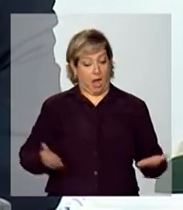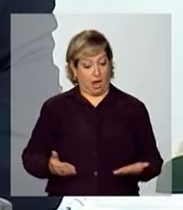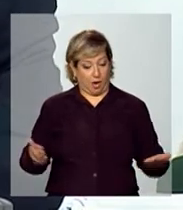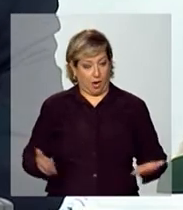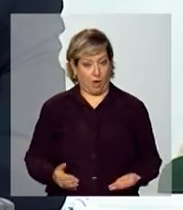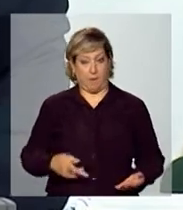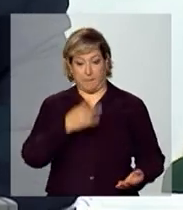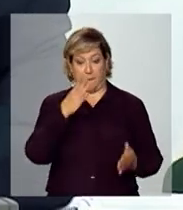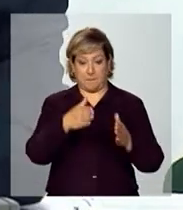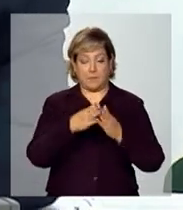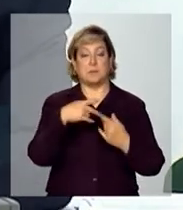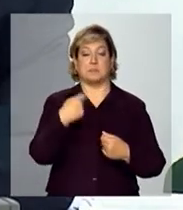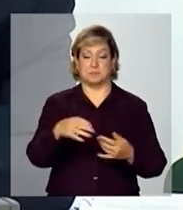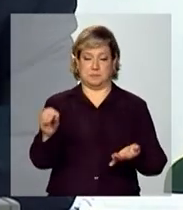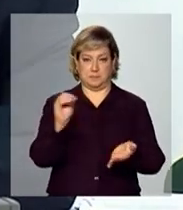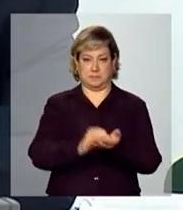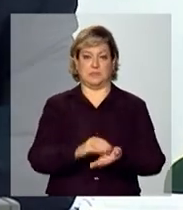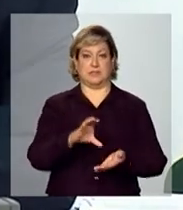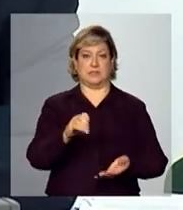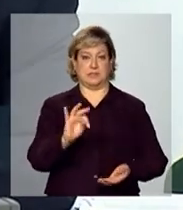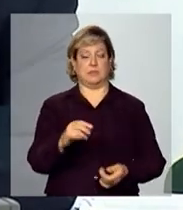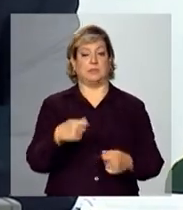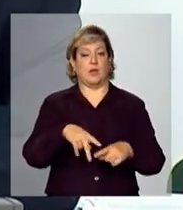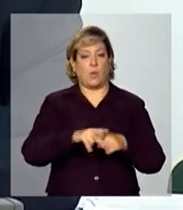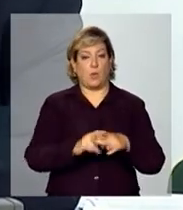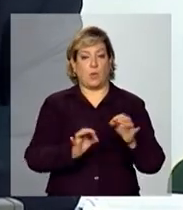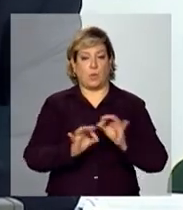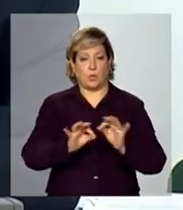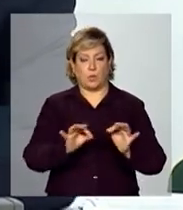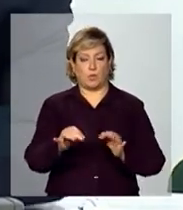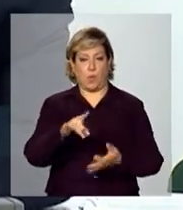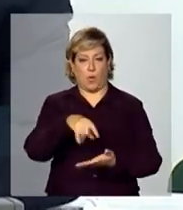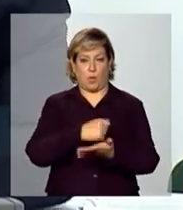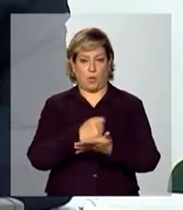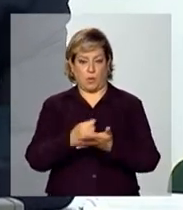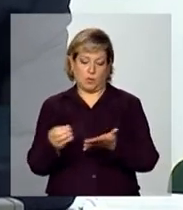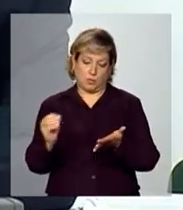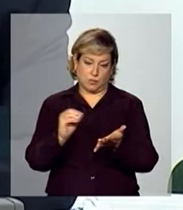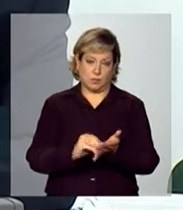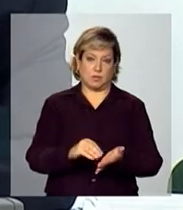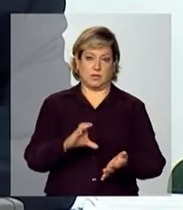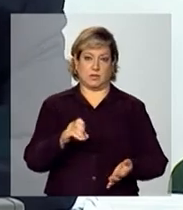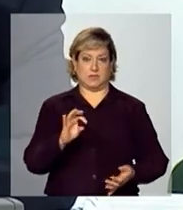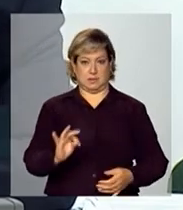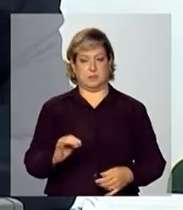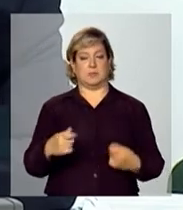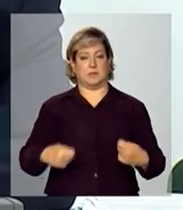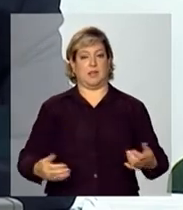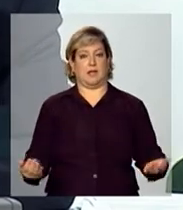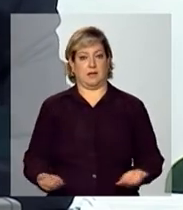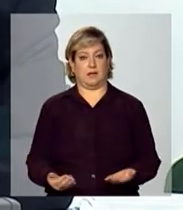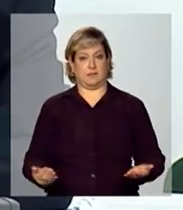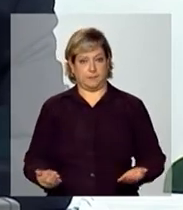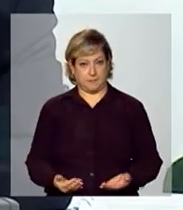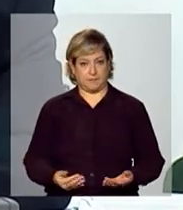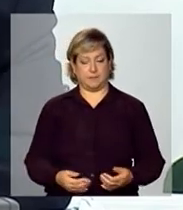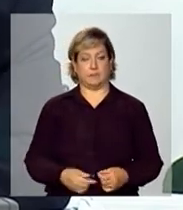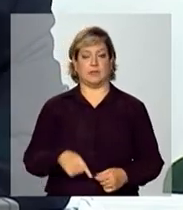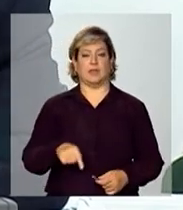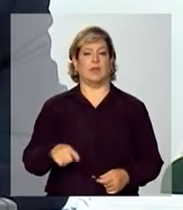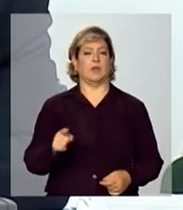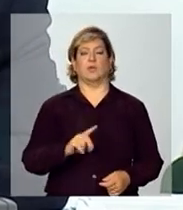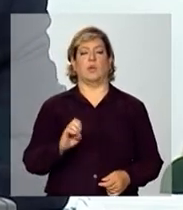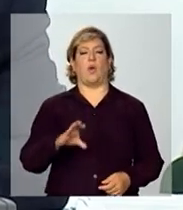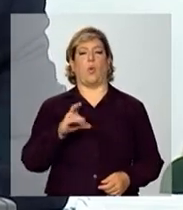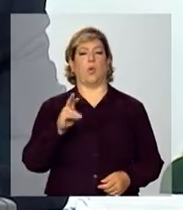prever a inclusão dos sete lá dentro do carro ele vai ter que fazer um ajuste é contratual não consideramos isso como absolutamente como o curso relevante que